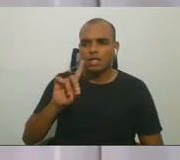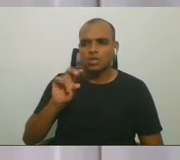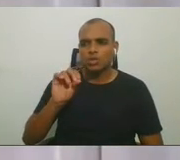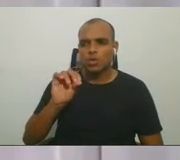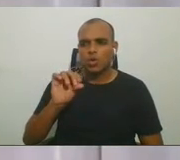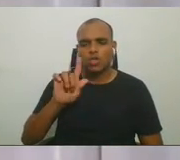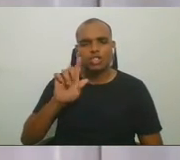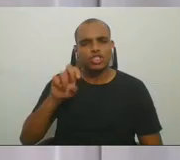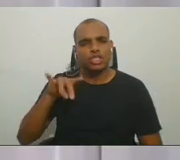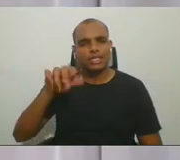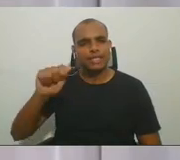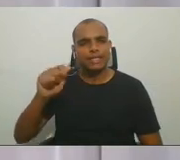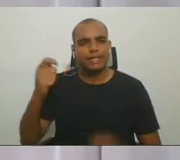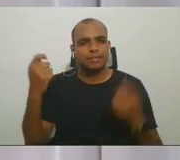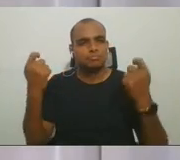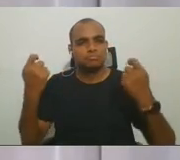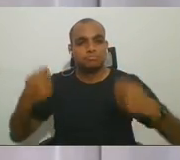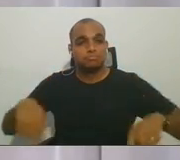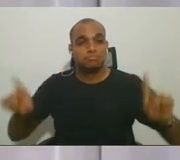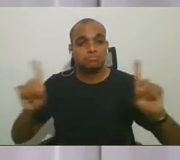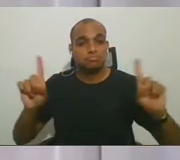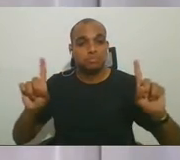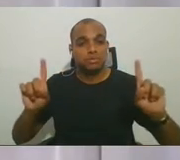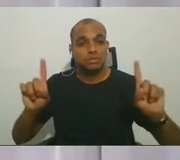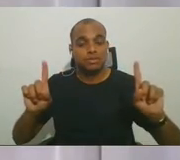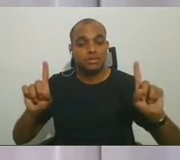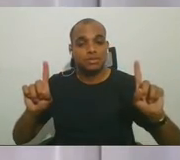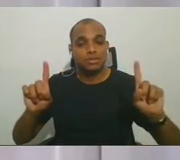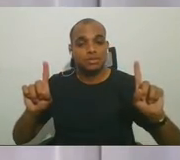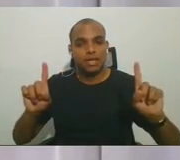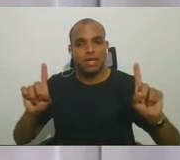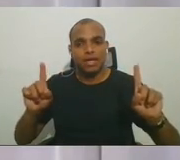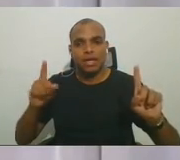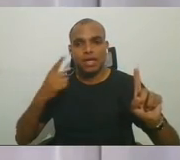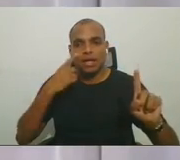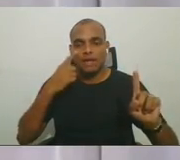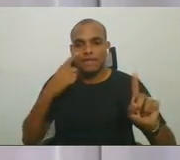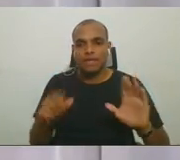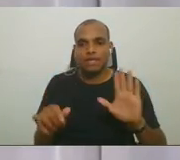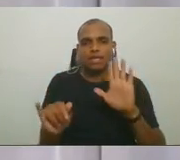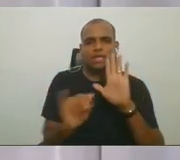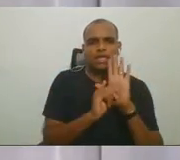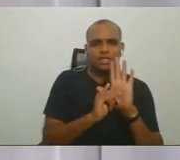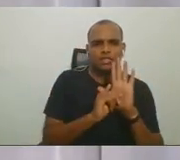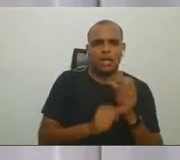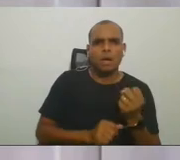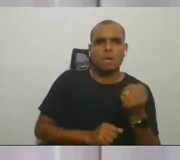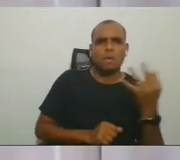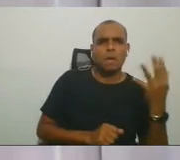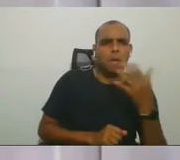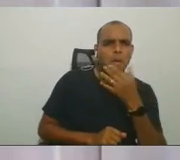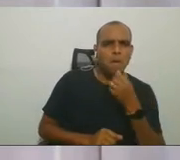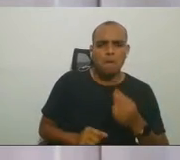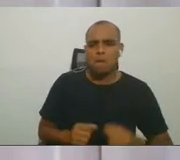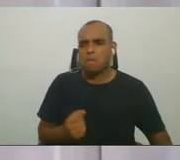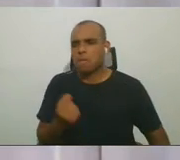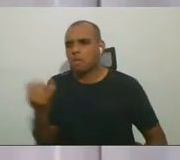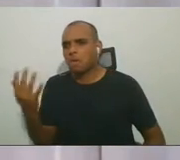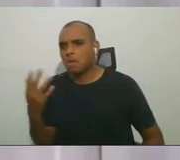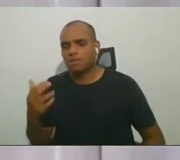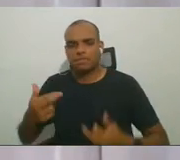de uma captura identitária, tanto mulher, tanto homem, tanto dissidente, etc.